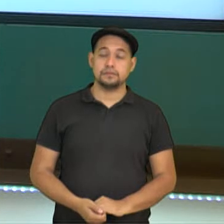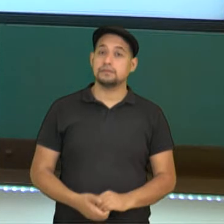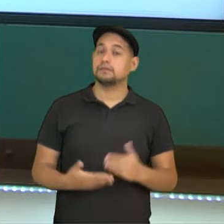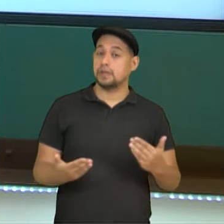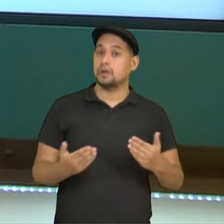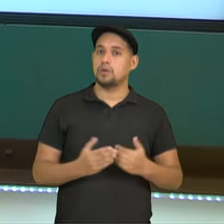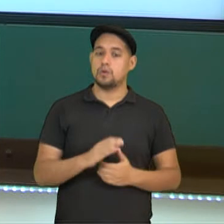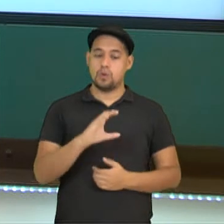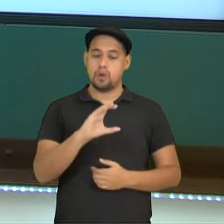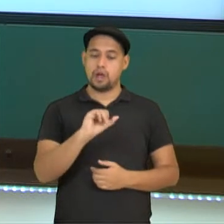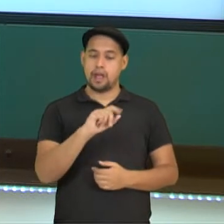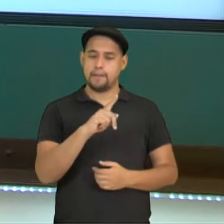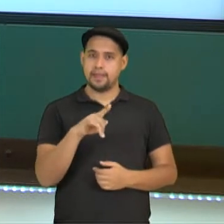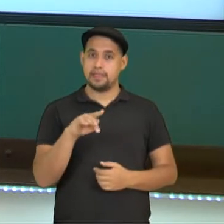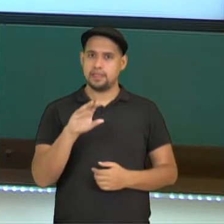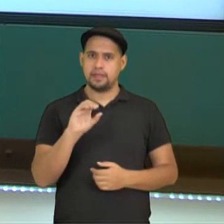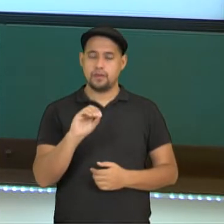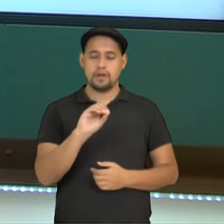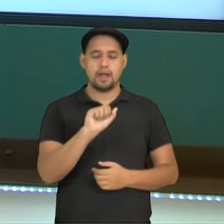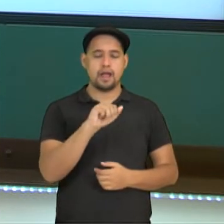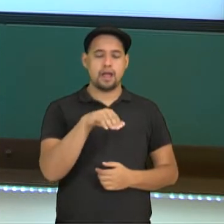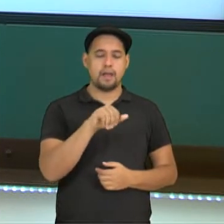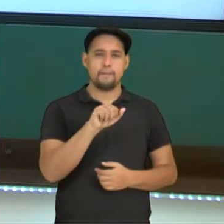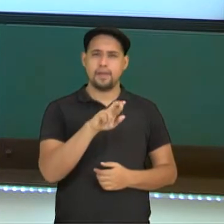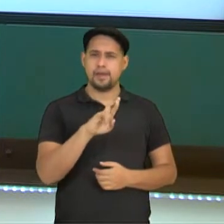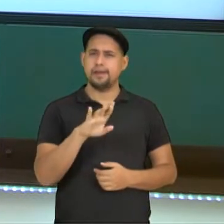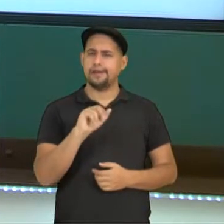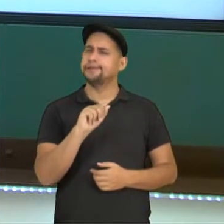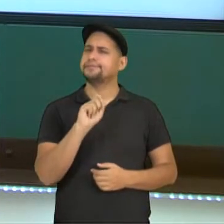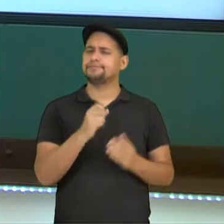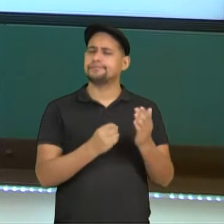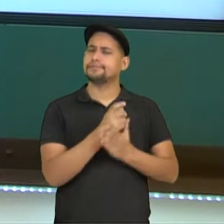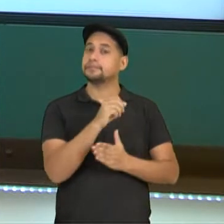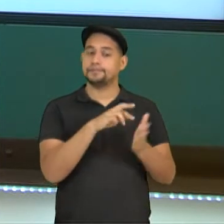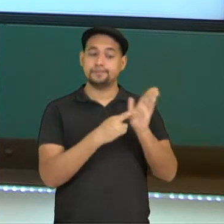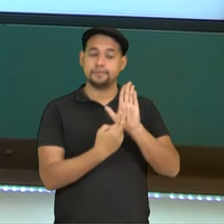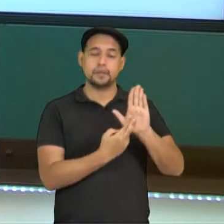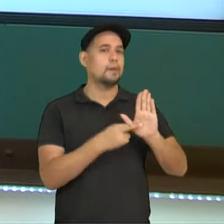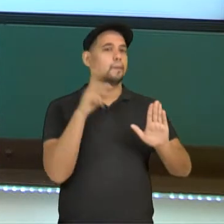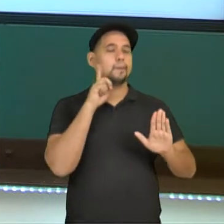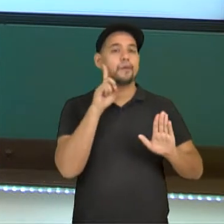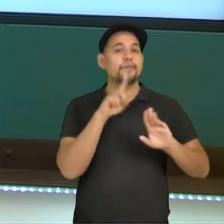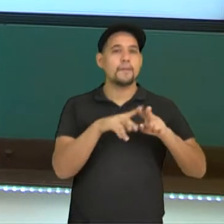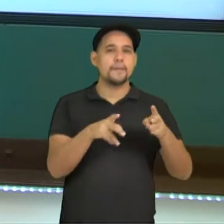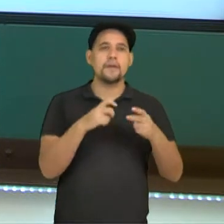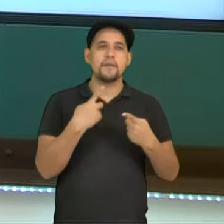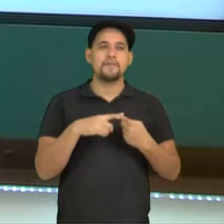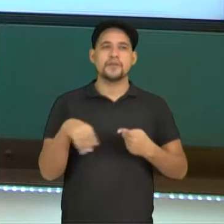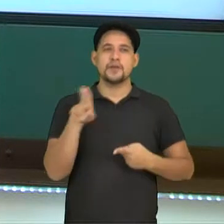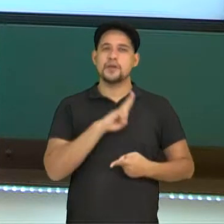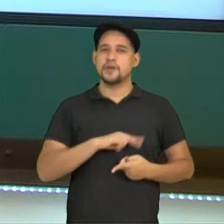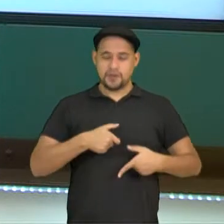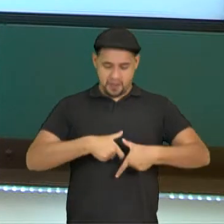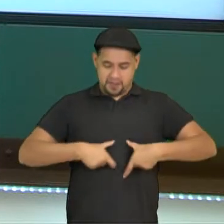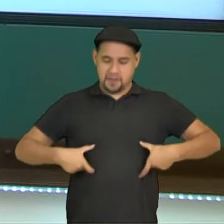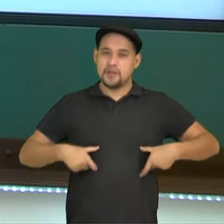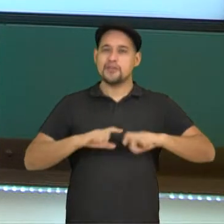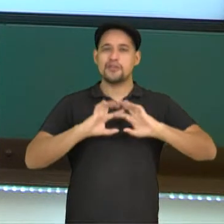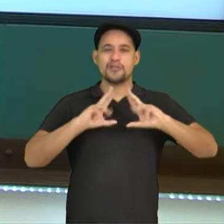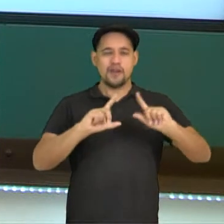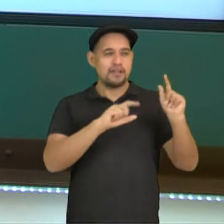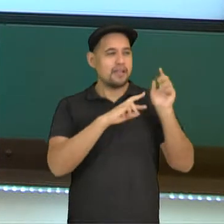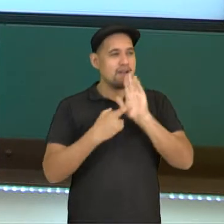O Capitão América, ele foi criado representando os Estados Unidos. Você percebe isso pelo seu uniforme, pelo escudo, toda a